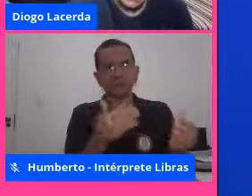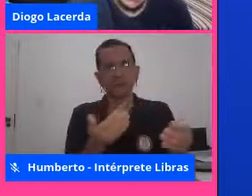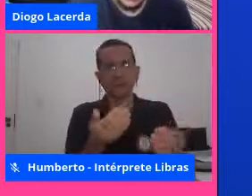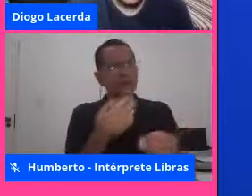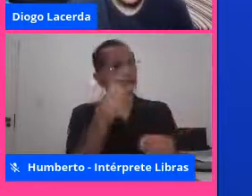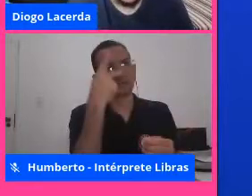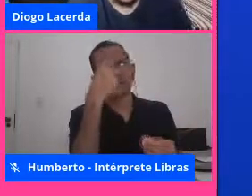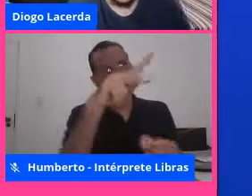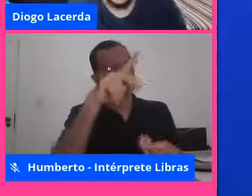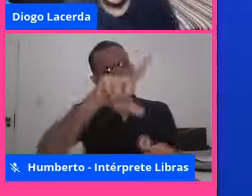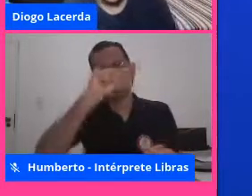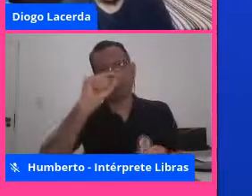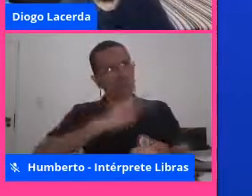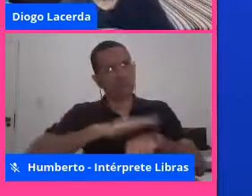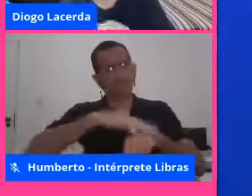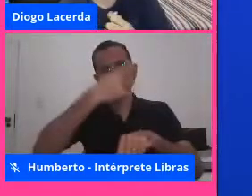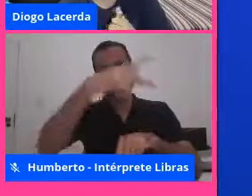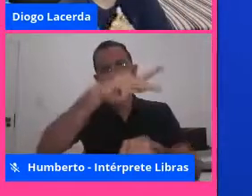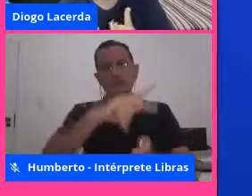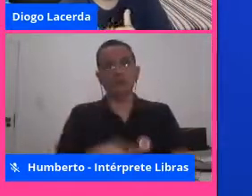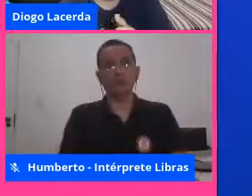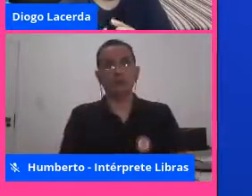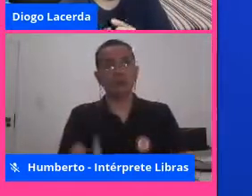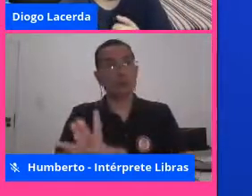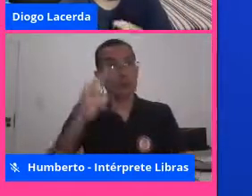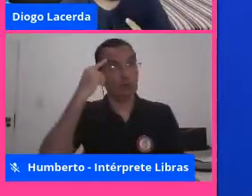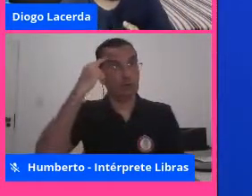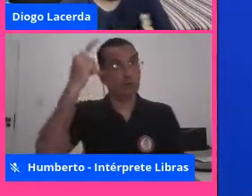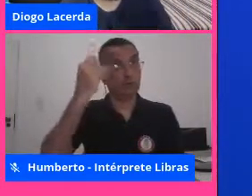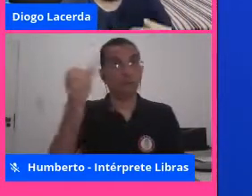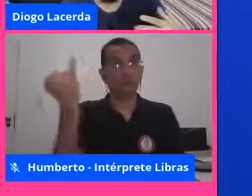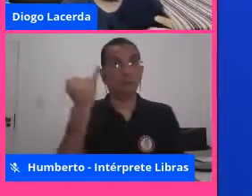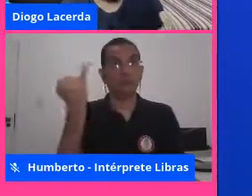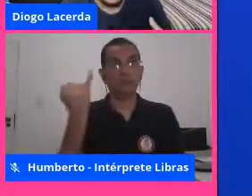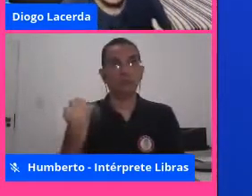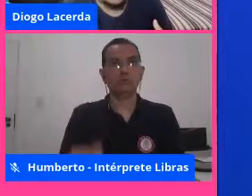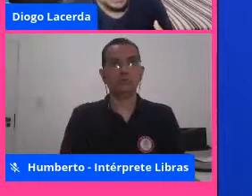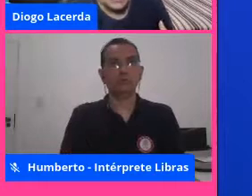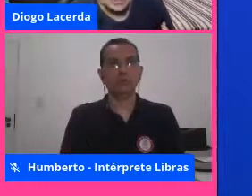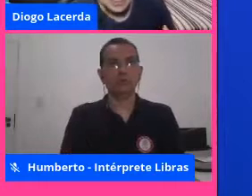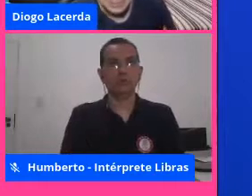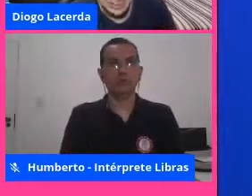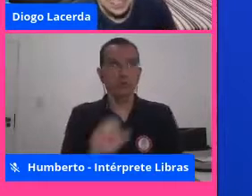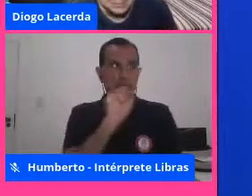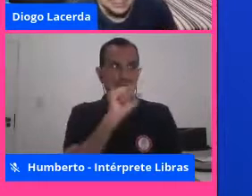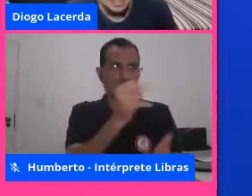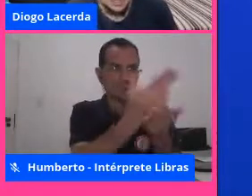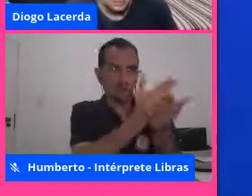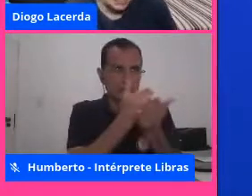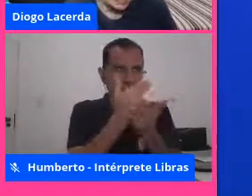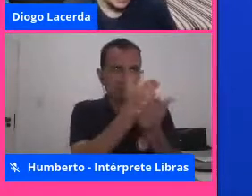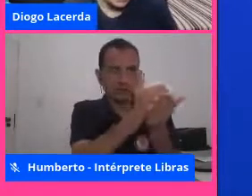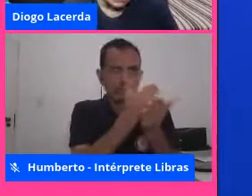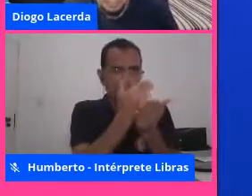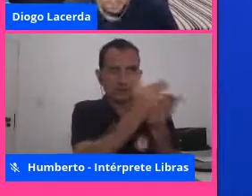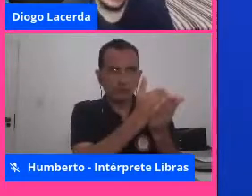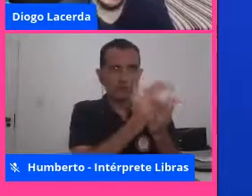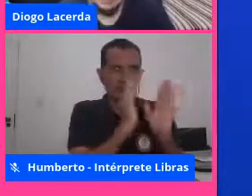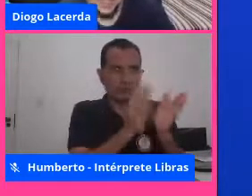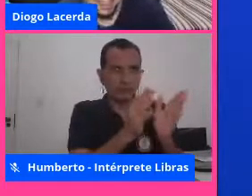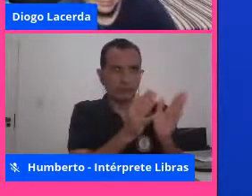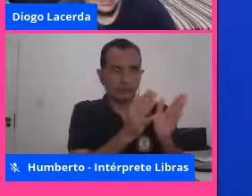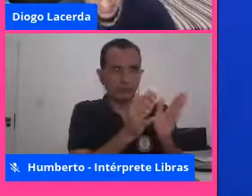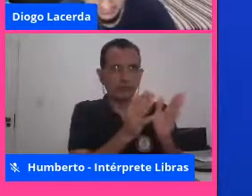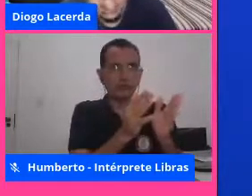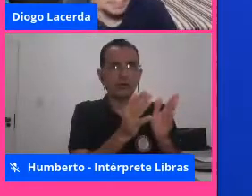que você quiser. E lembrando que quando a gente estiver desenhando a peça, a gente tem que fazer uma peça que possa